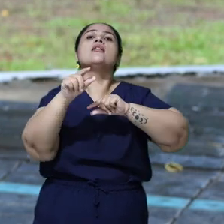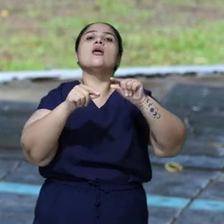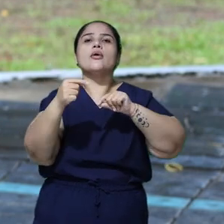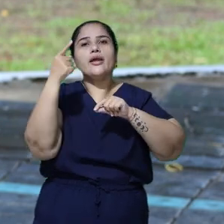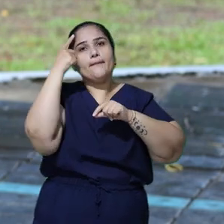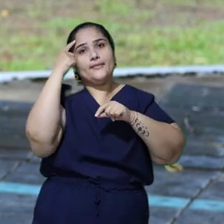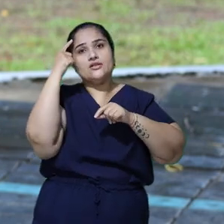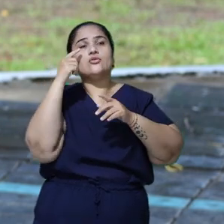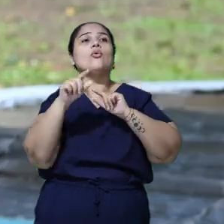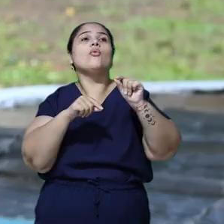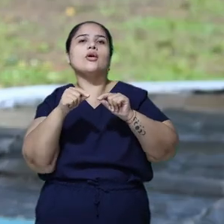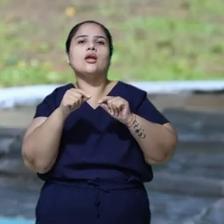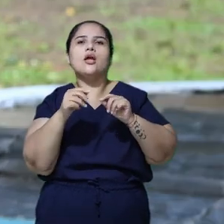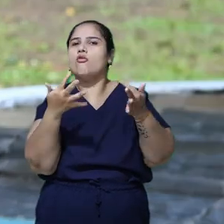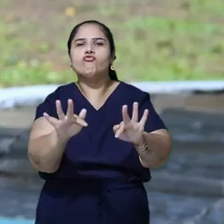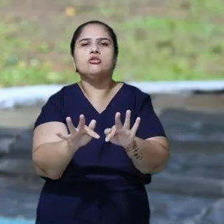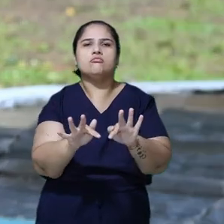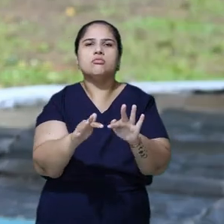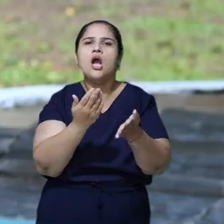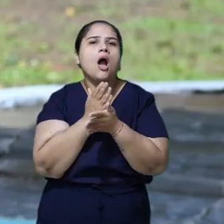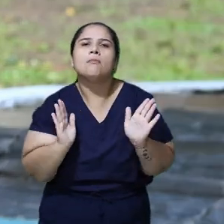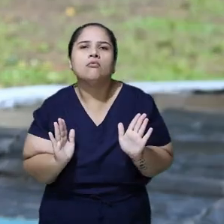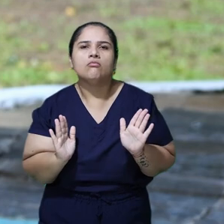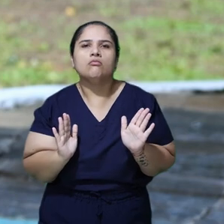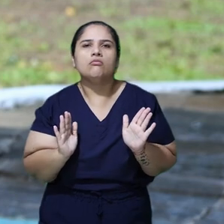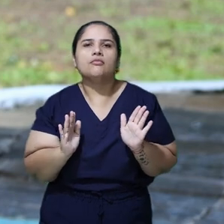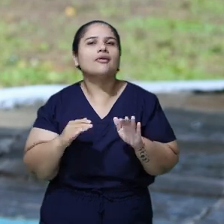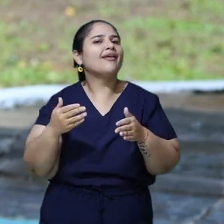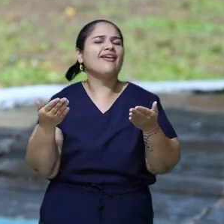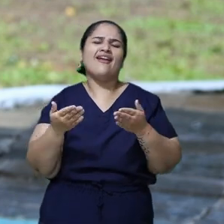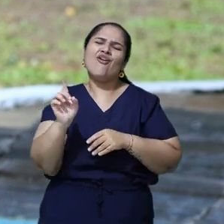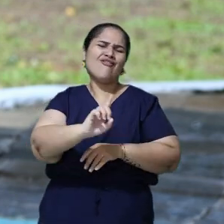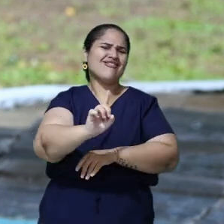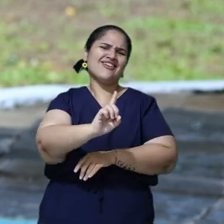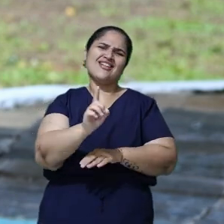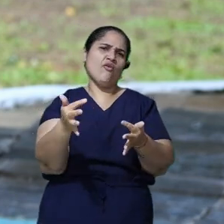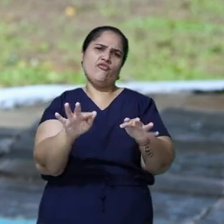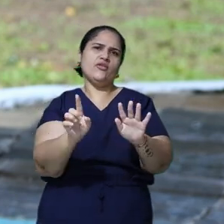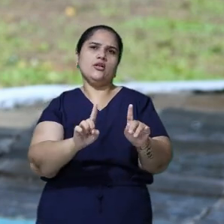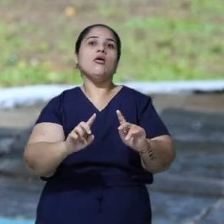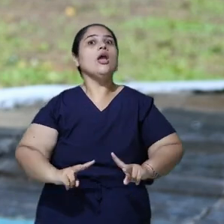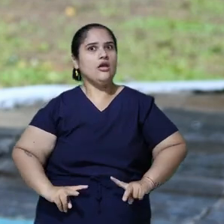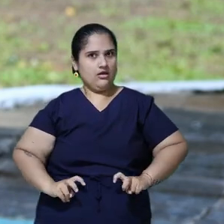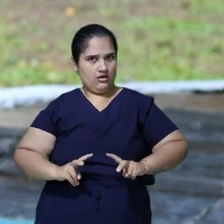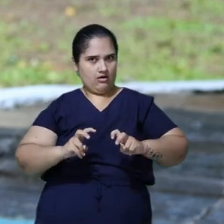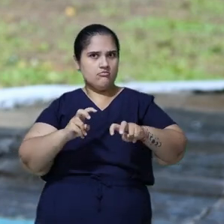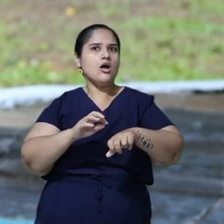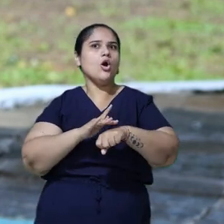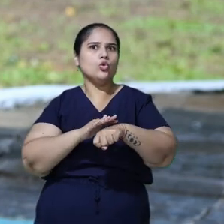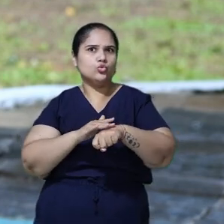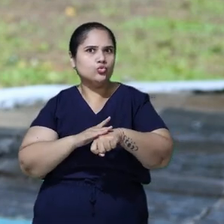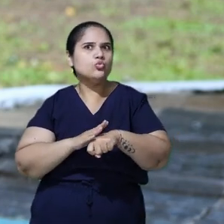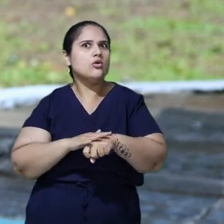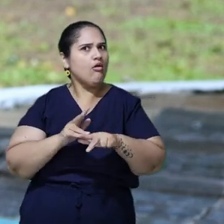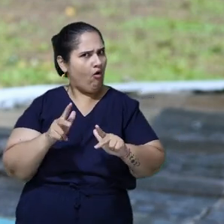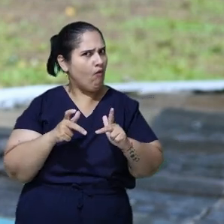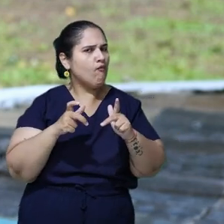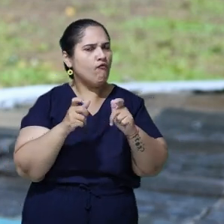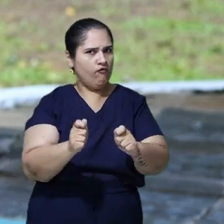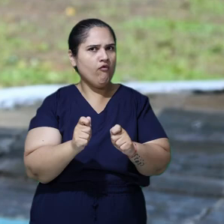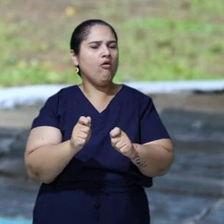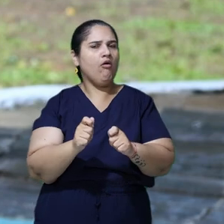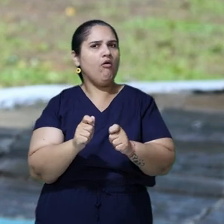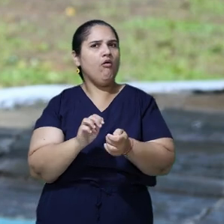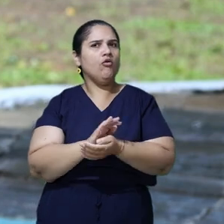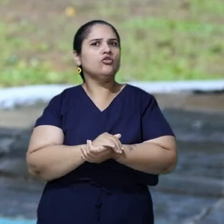também, é que era o fim. E hoje ele não é mais o fim. É claro que é uma doença muito grave, uma doença que, infelizmente,